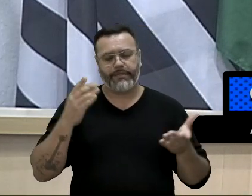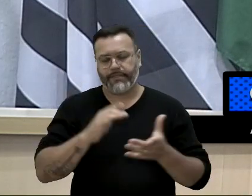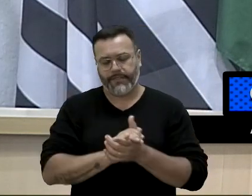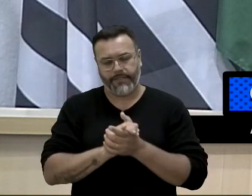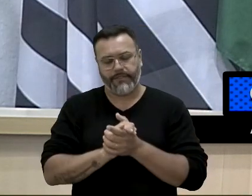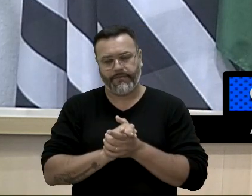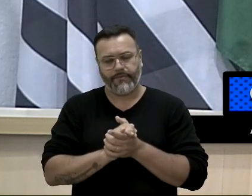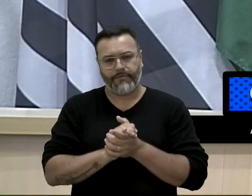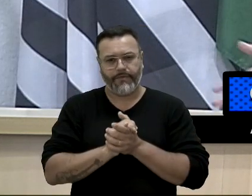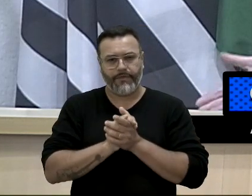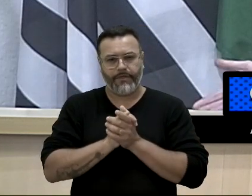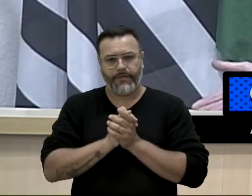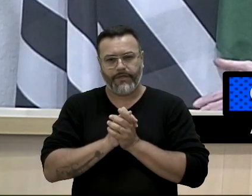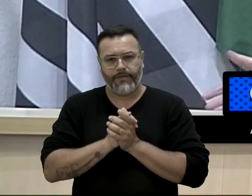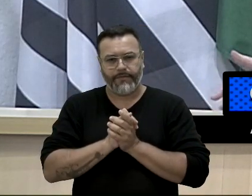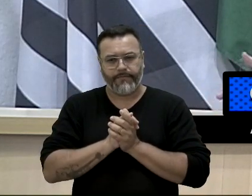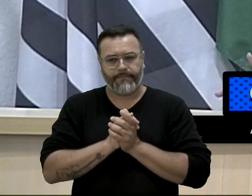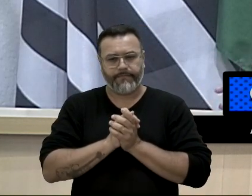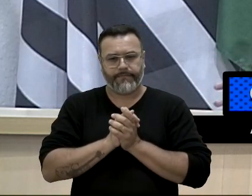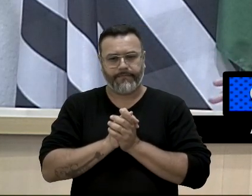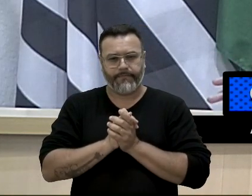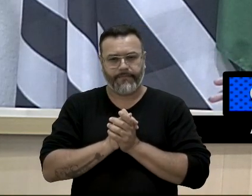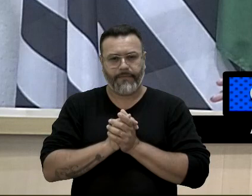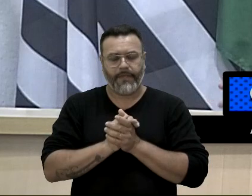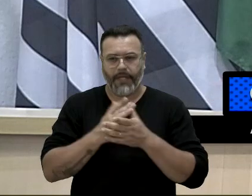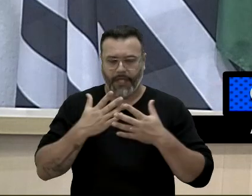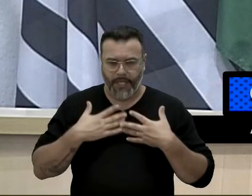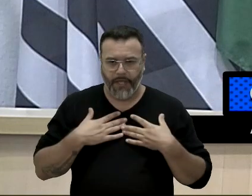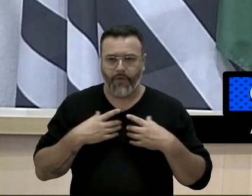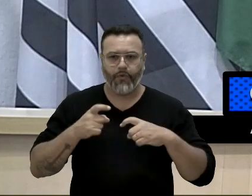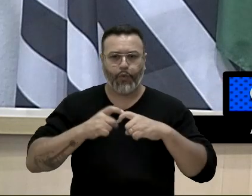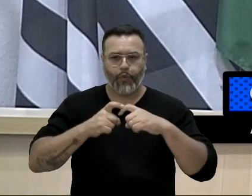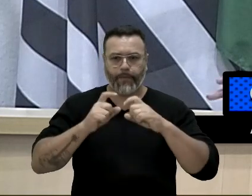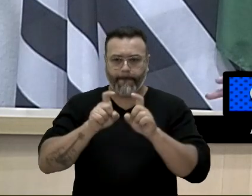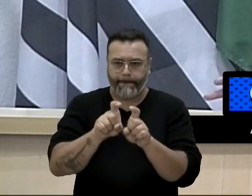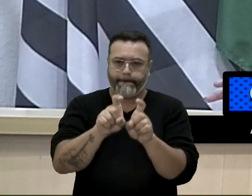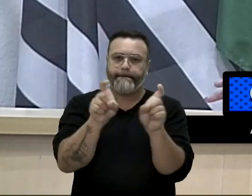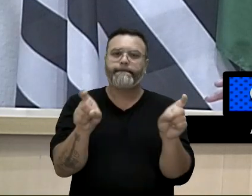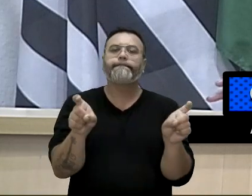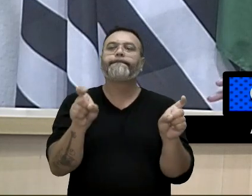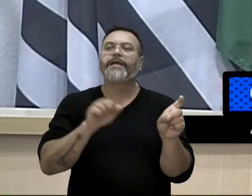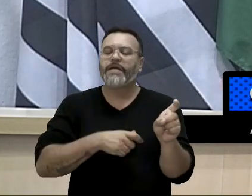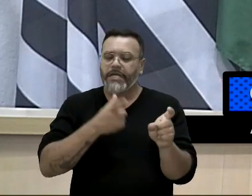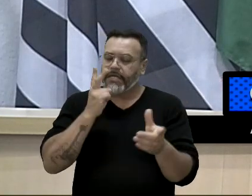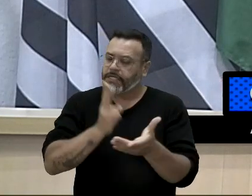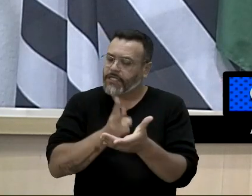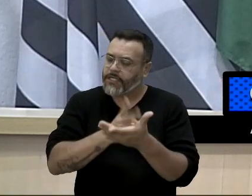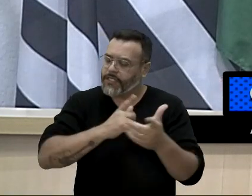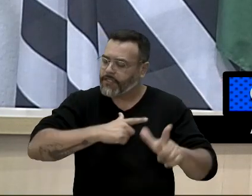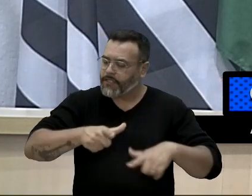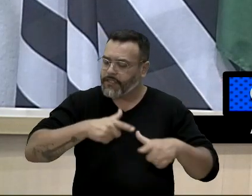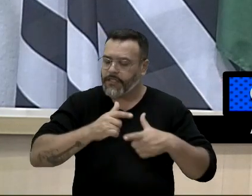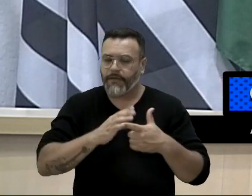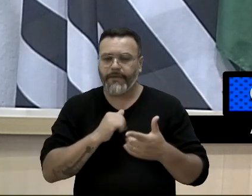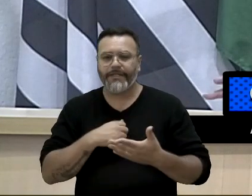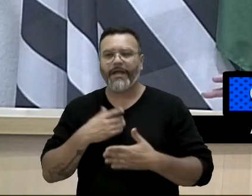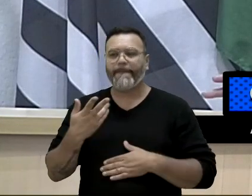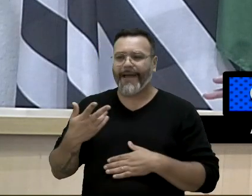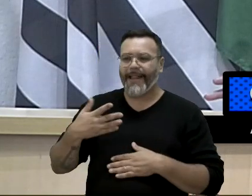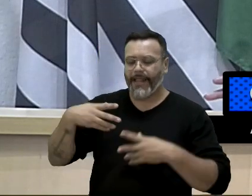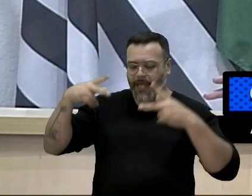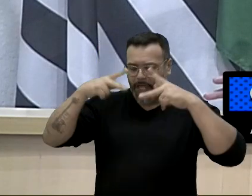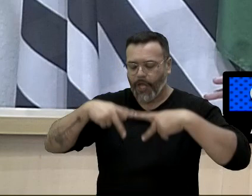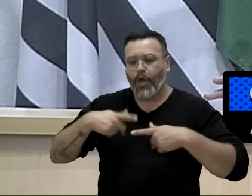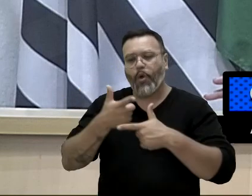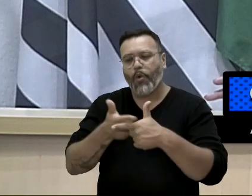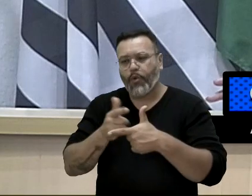que, como eu sou obstetra e sempre trabalhei muito com as patologias e gestação